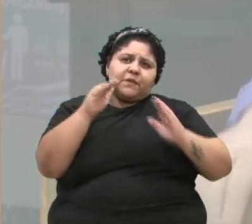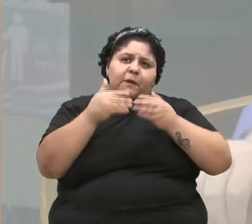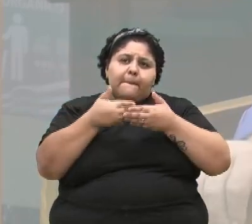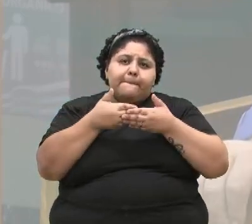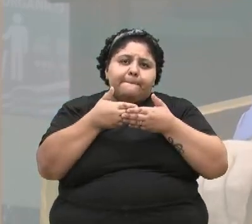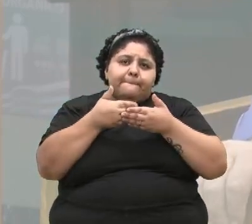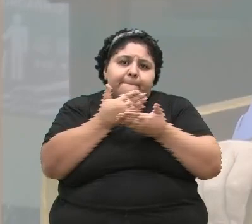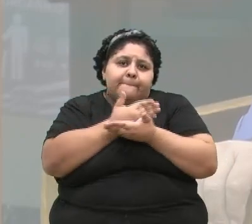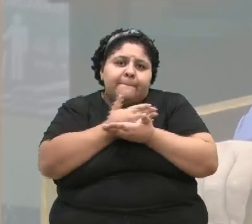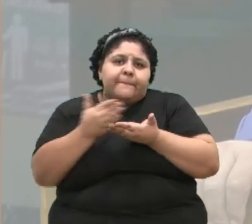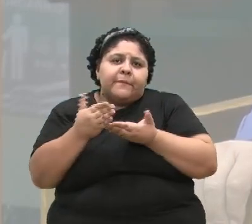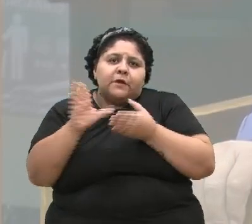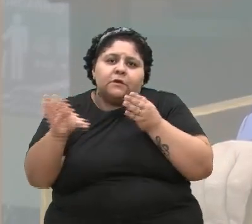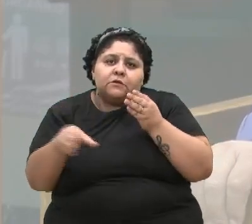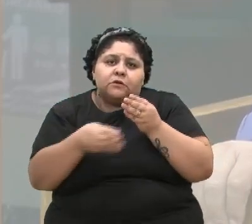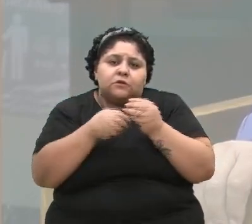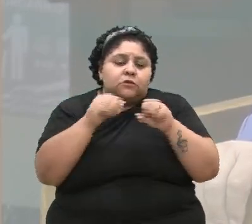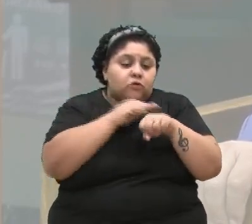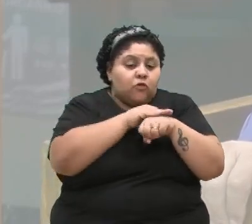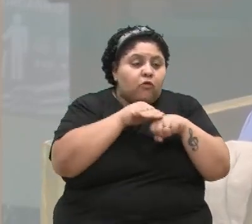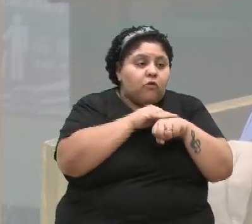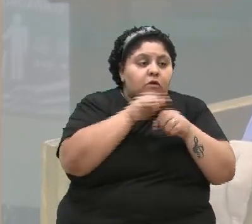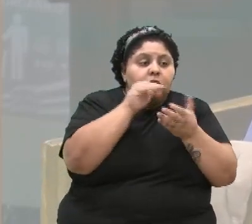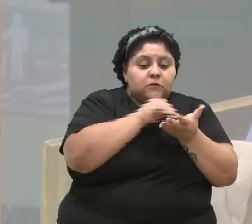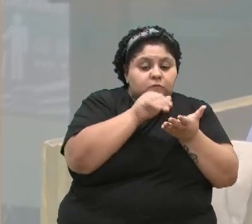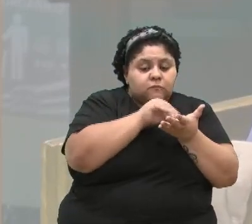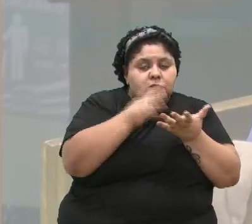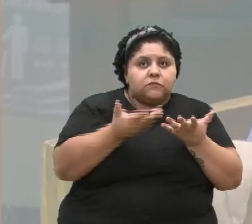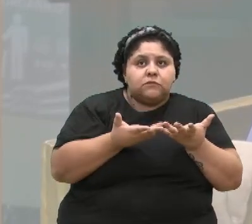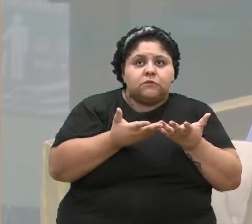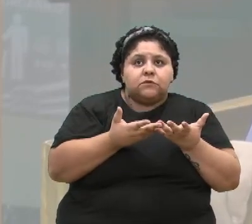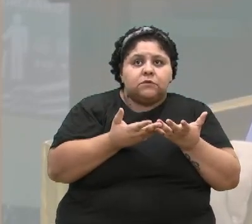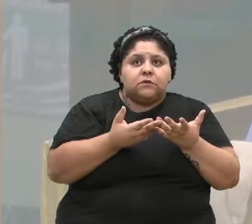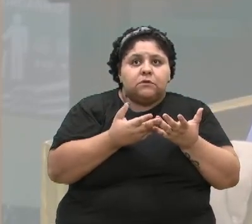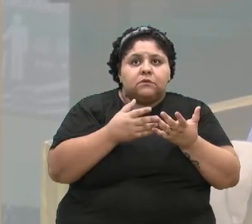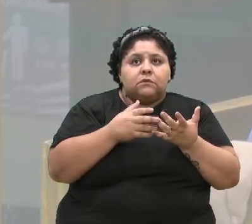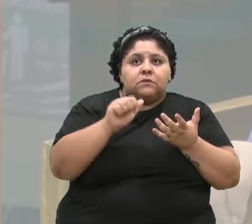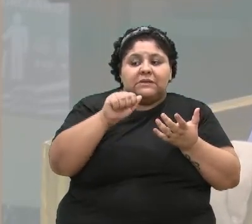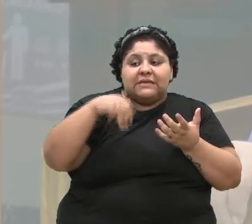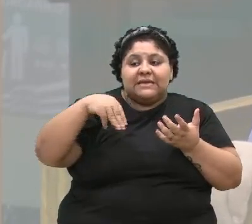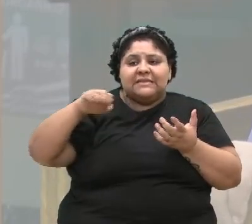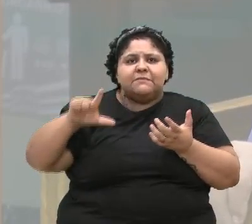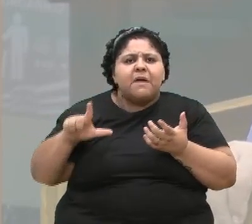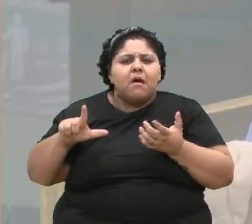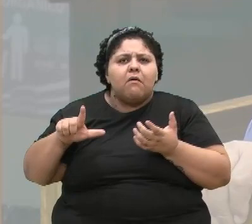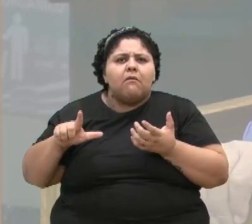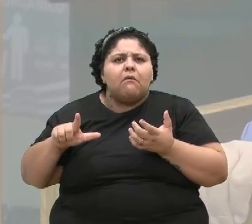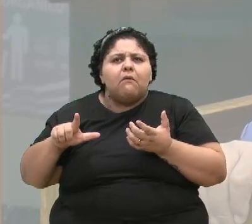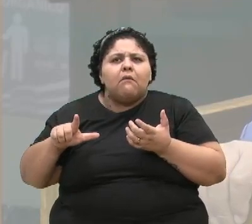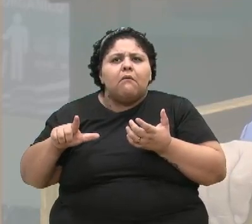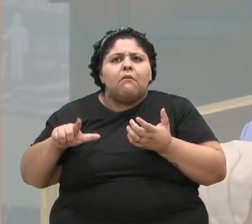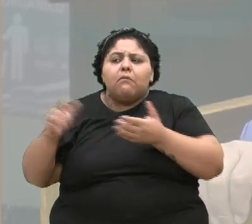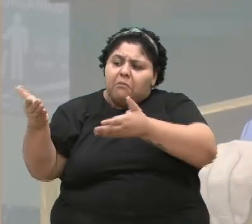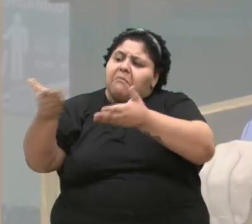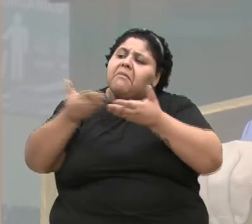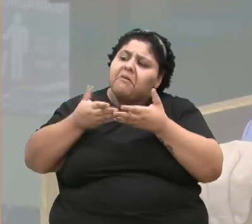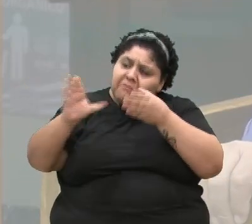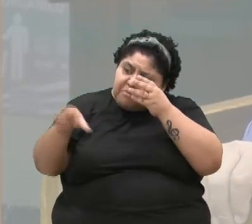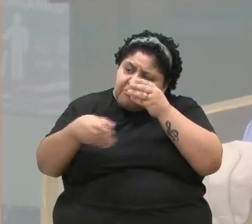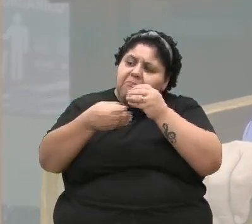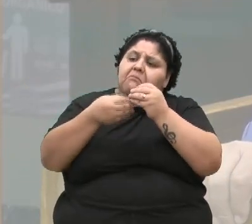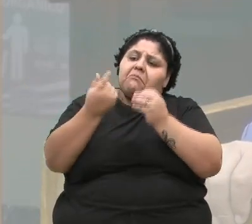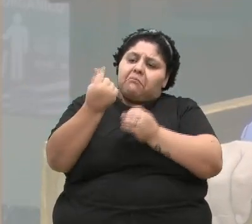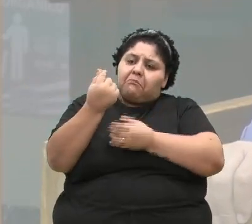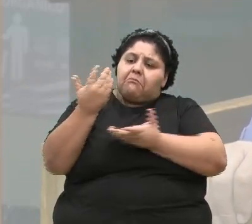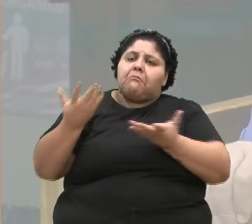emenda, né? Vamos conversar com ele, que ele era secretário da SMEL, Esporte e Lazer. Daí ele disse assim, não, é bem-vinda essa grana e vamos